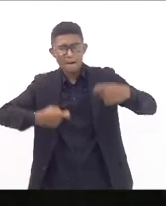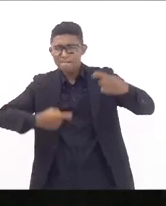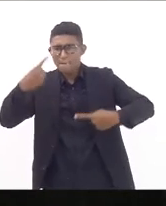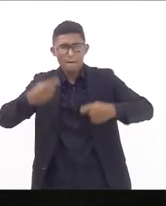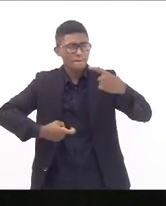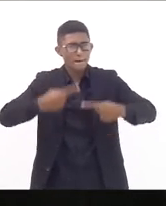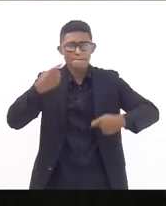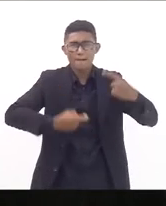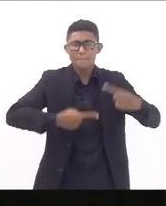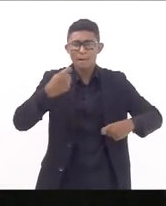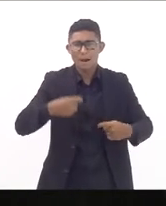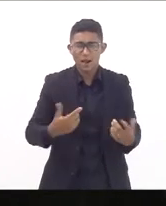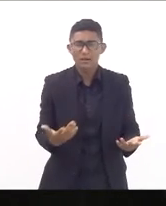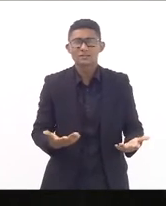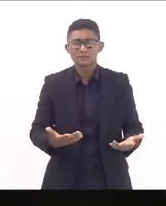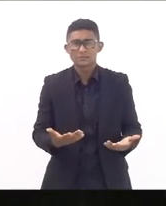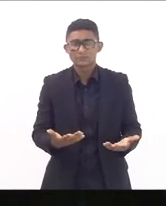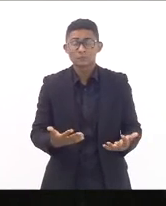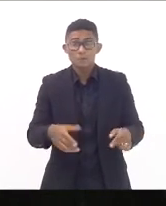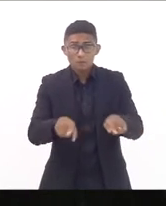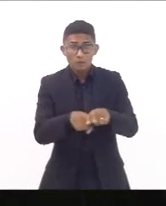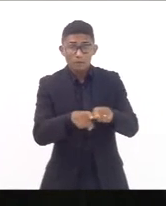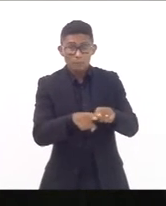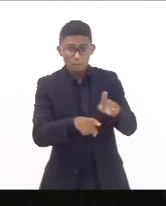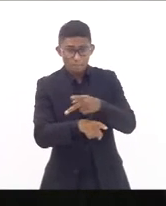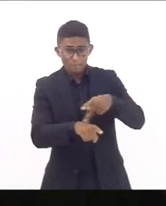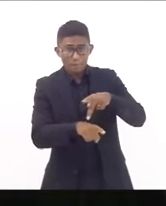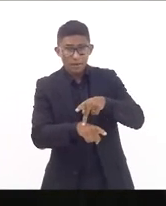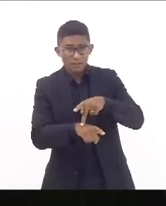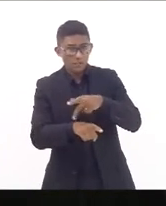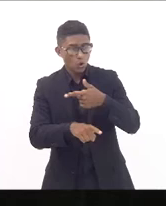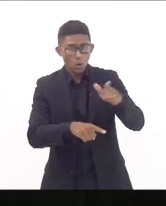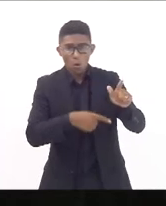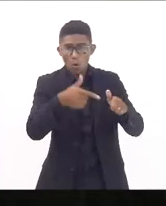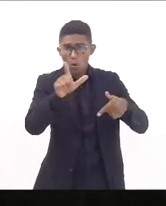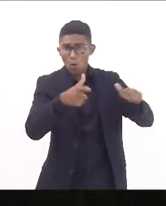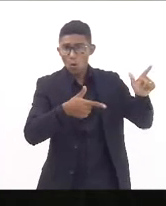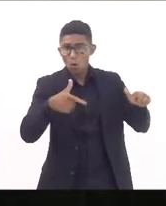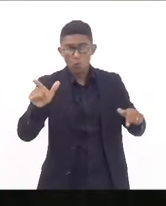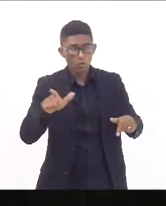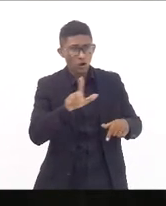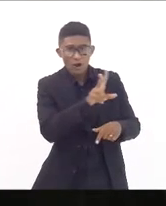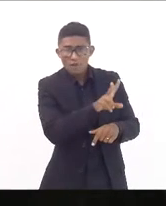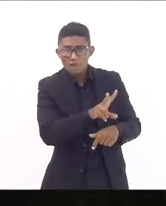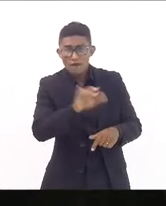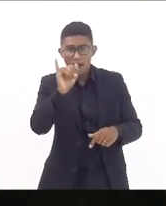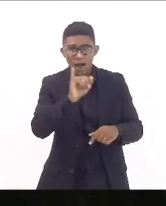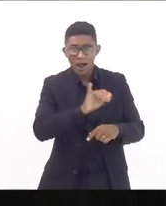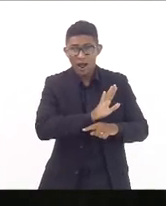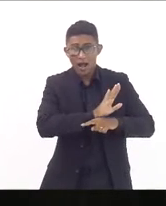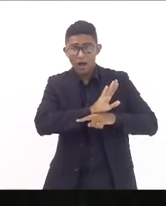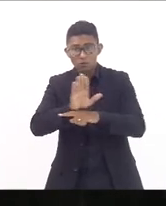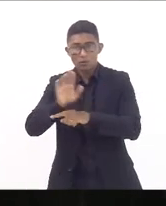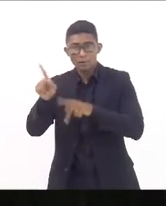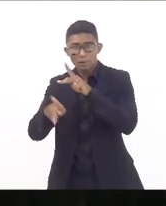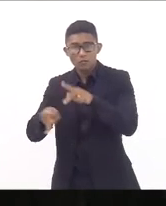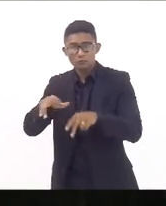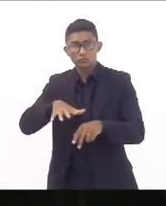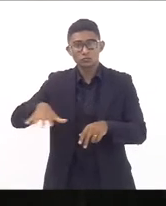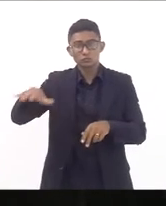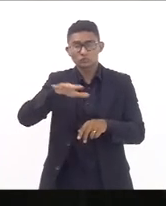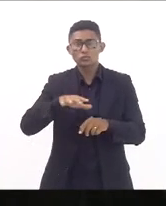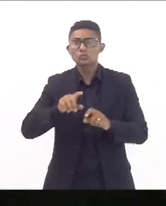Como os outros países vão se organizar para dar emprego, para gerar